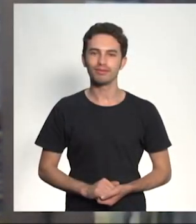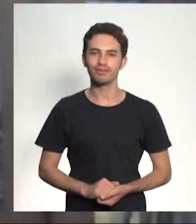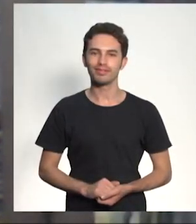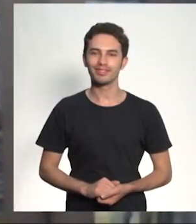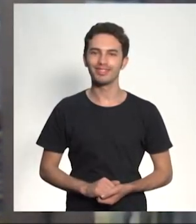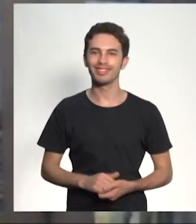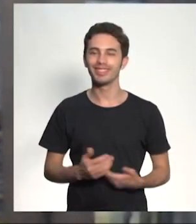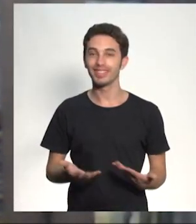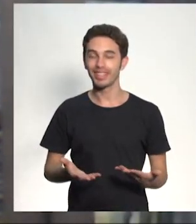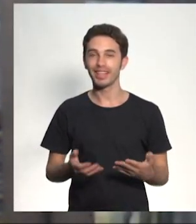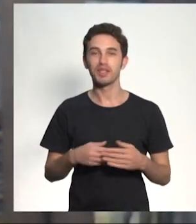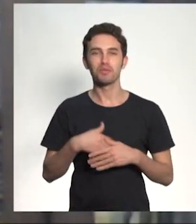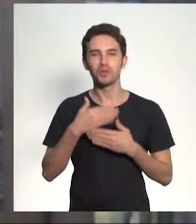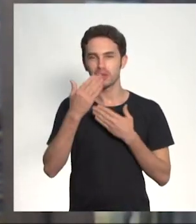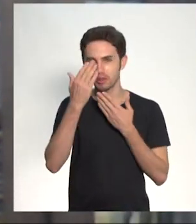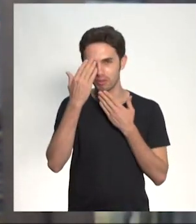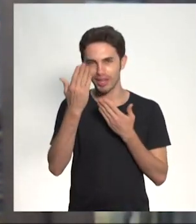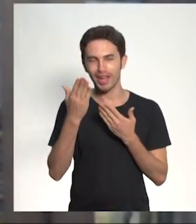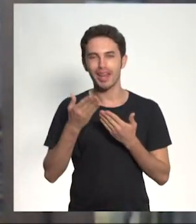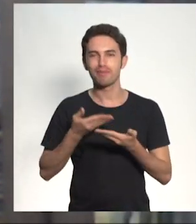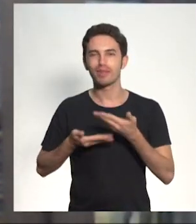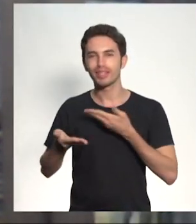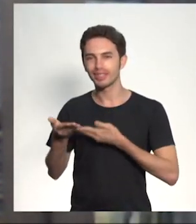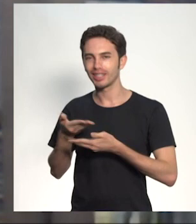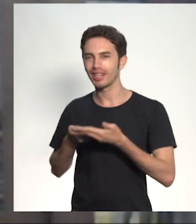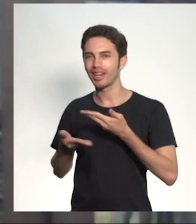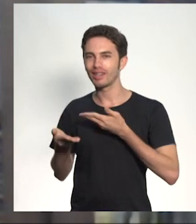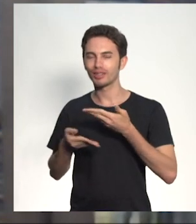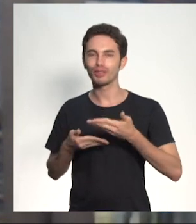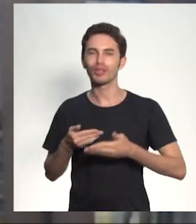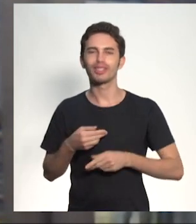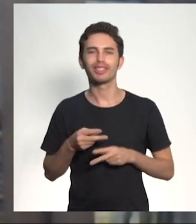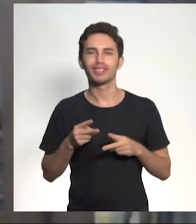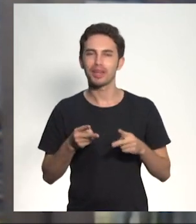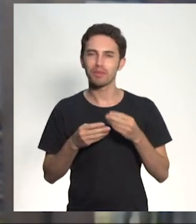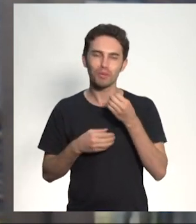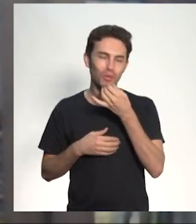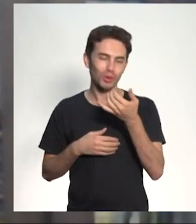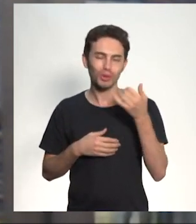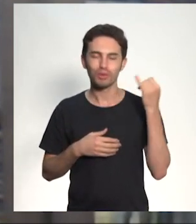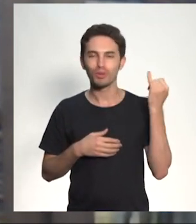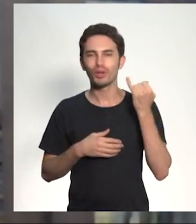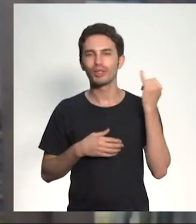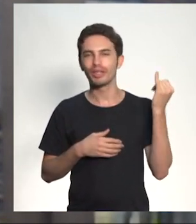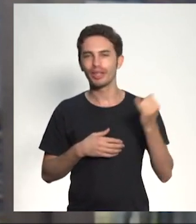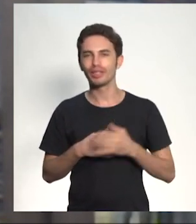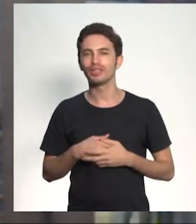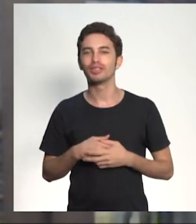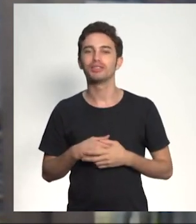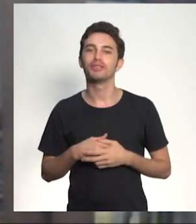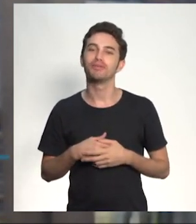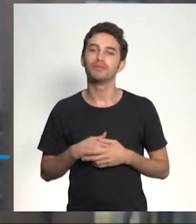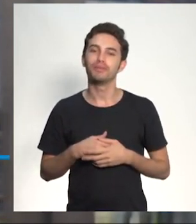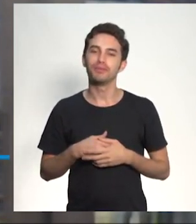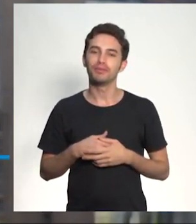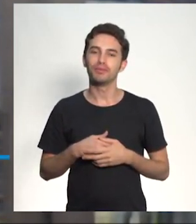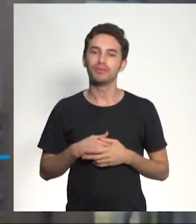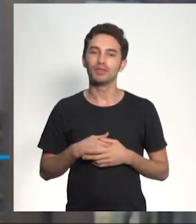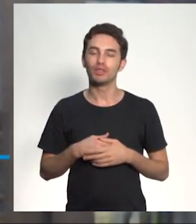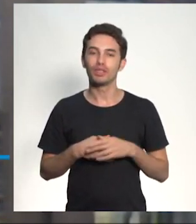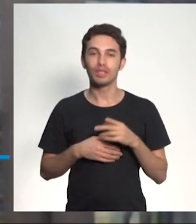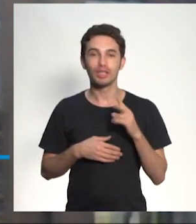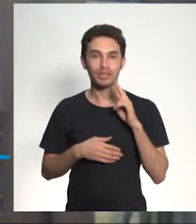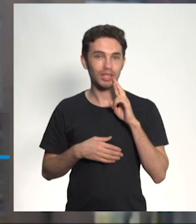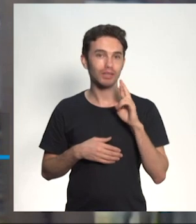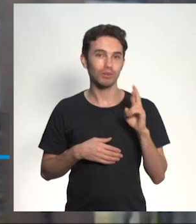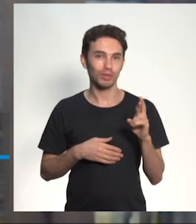Gente, muitíssimo obrigada pelas interações de vocês, é sempre muito importante mesmo. Vamos lá. Vocês colocaram,